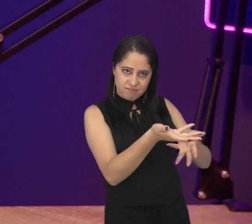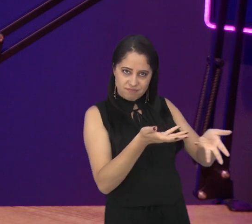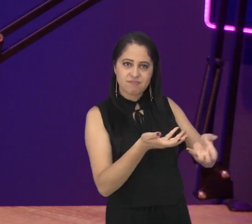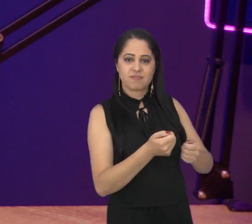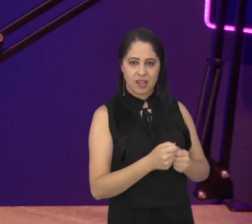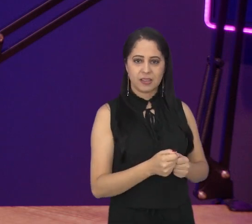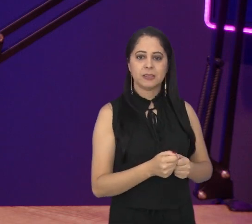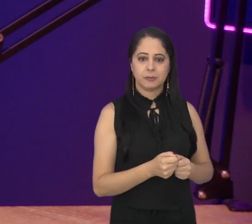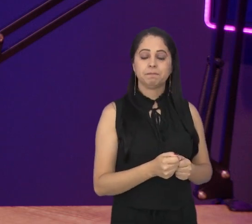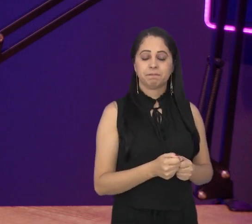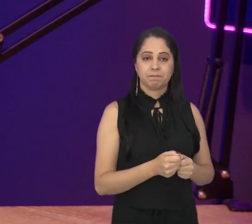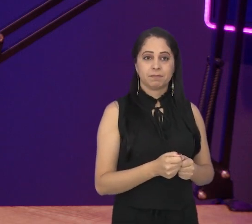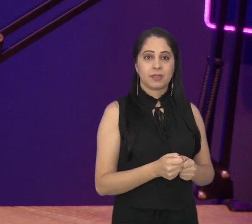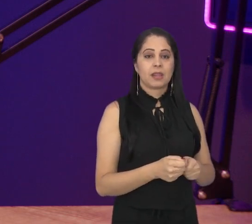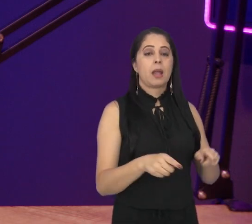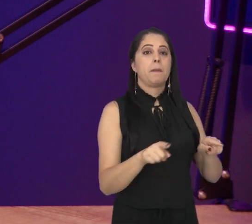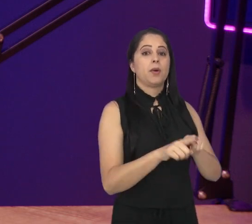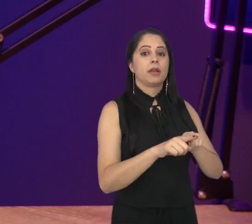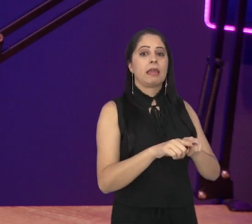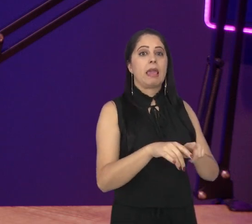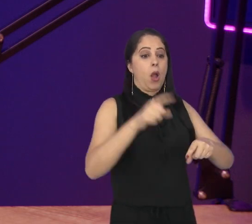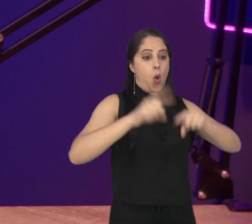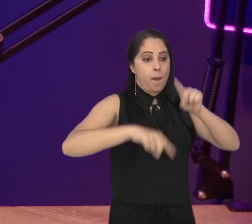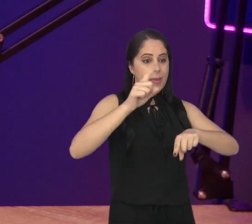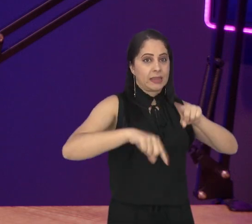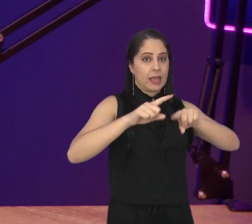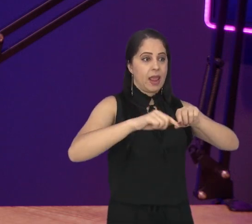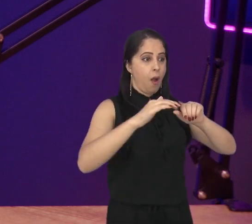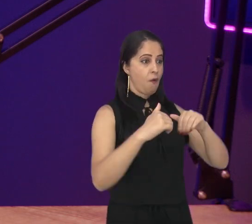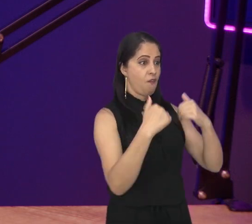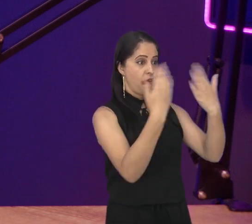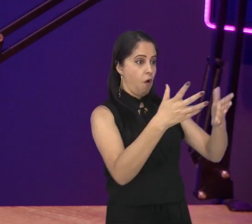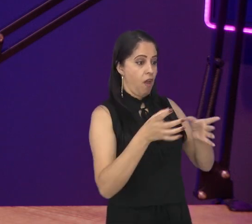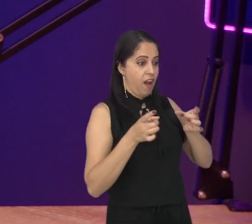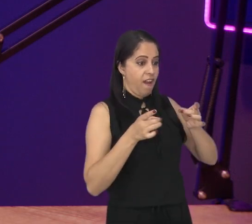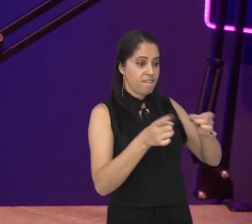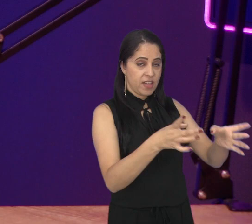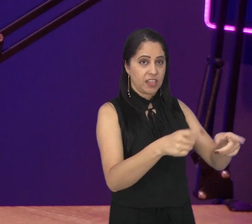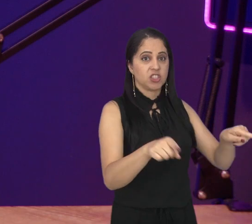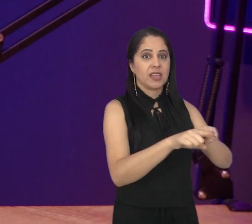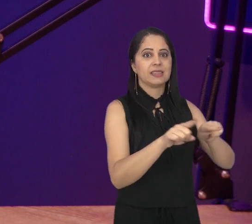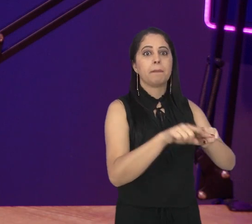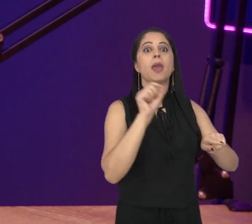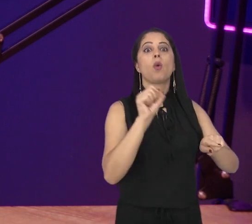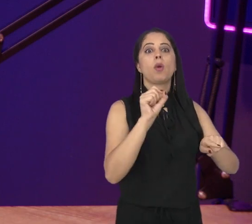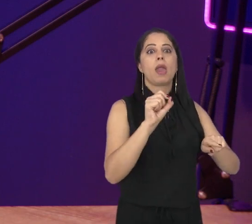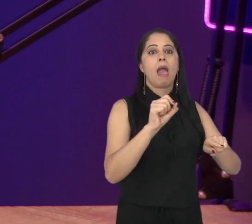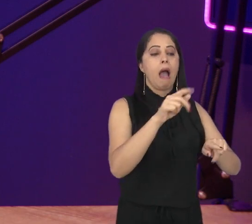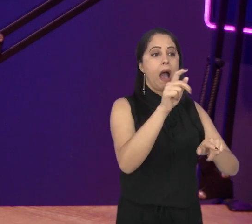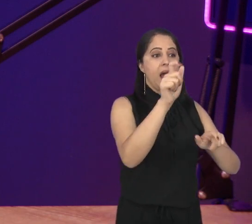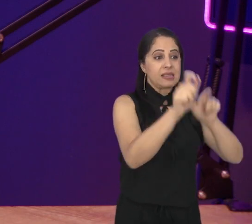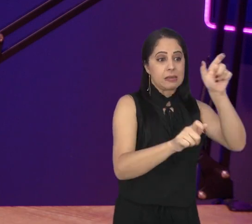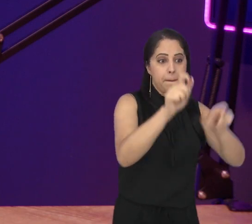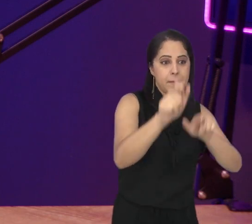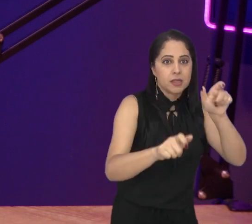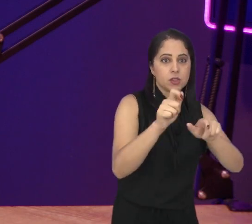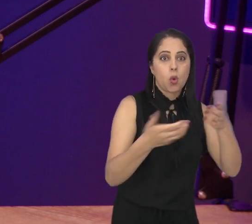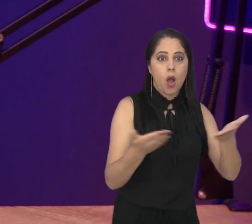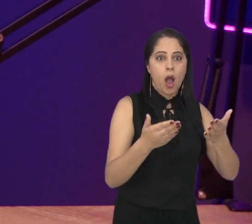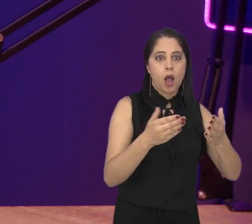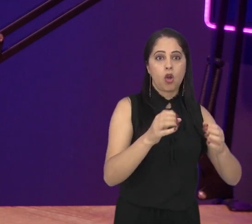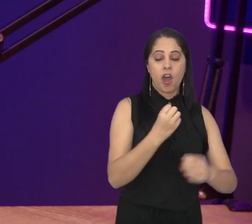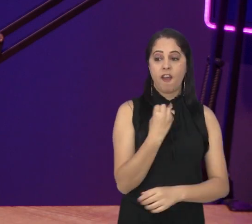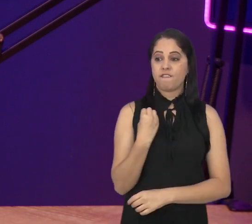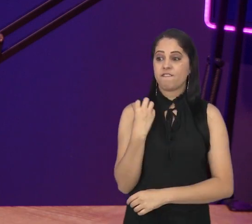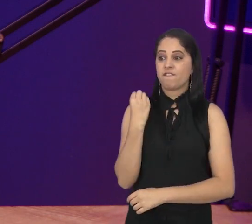tido resultados muito bons com o aumento, né, da exportação de produtos coreanos e também com o aumento do turismo. Então, assim, muito mais